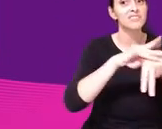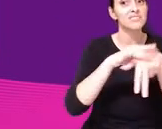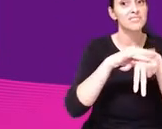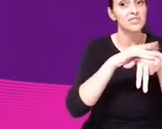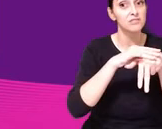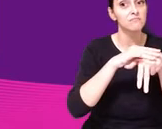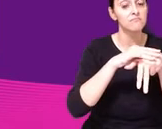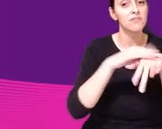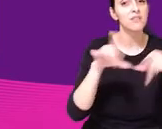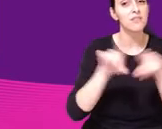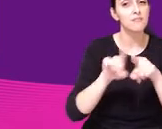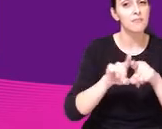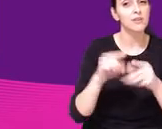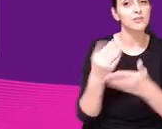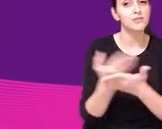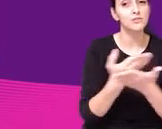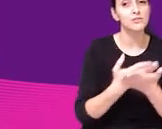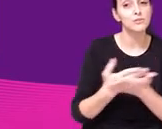Existem estudos,